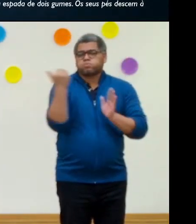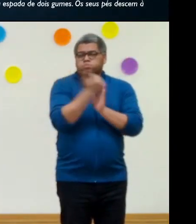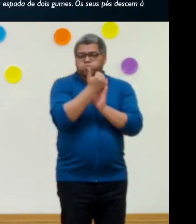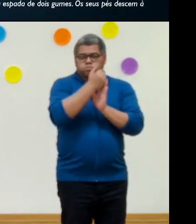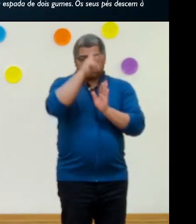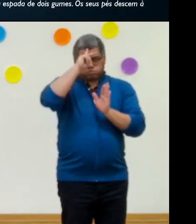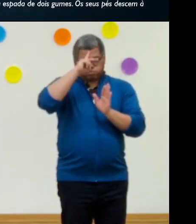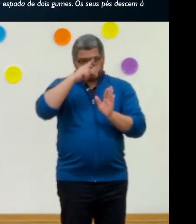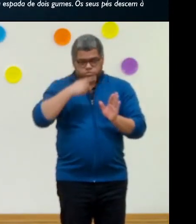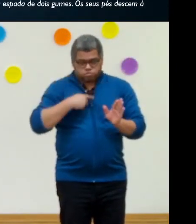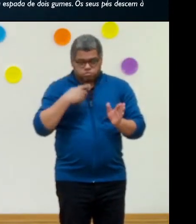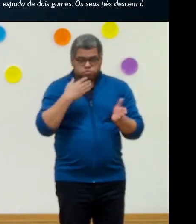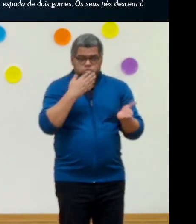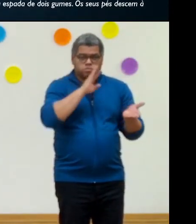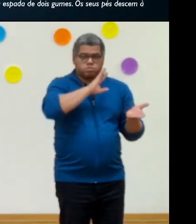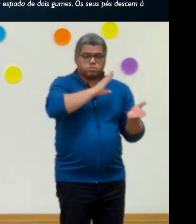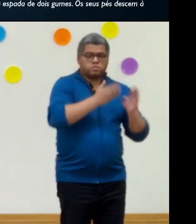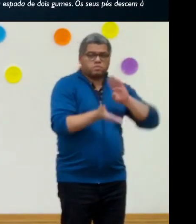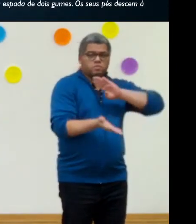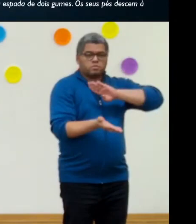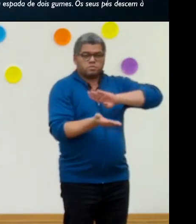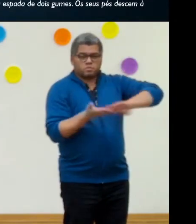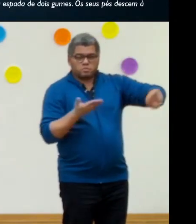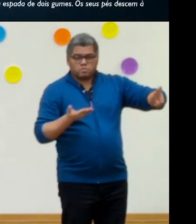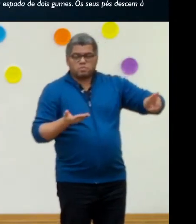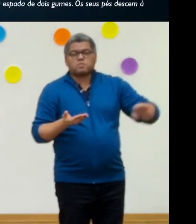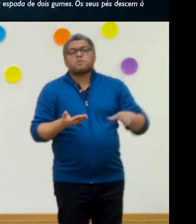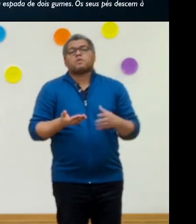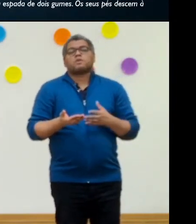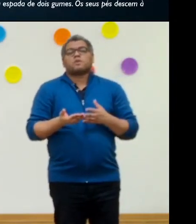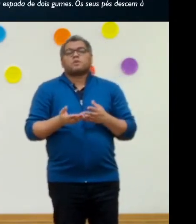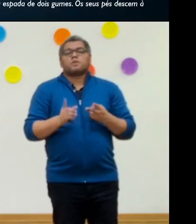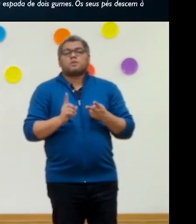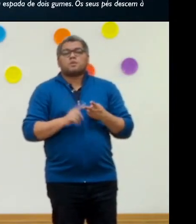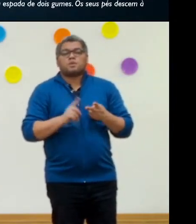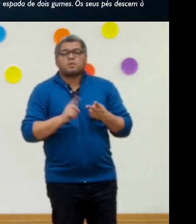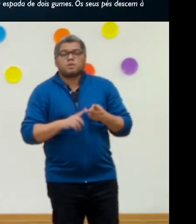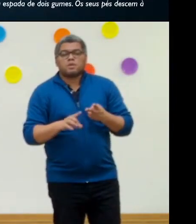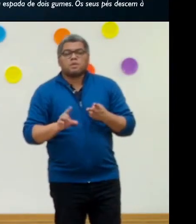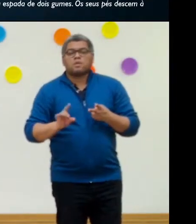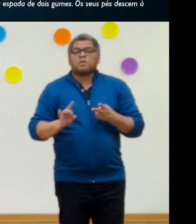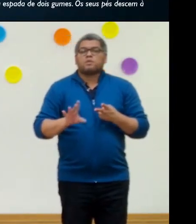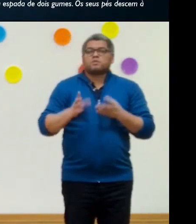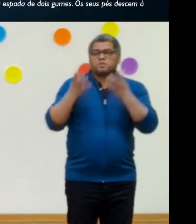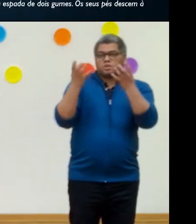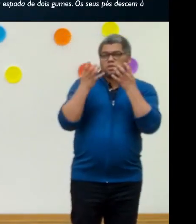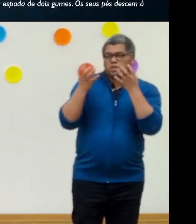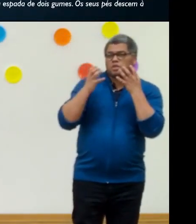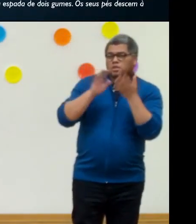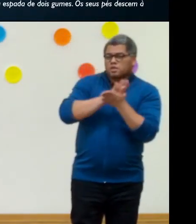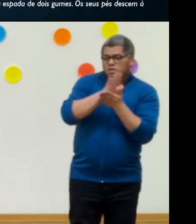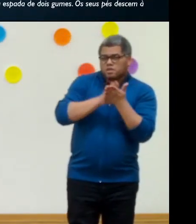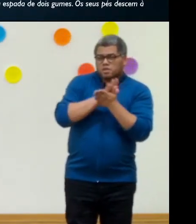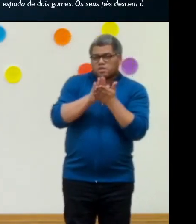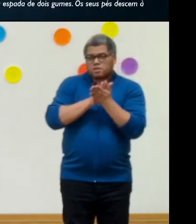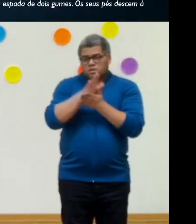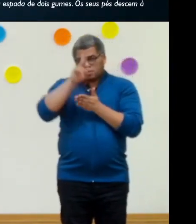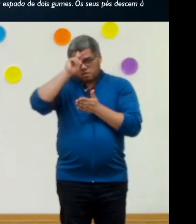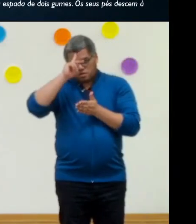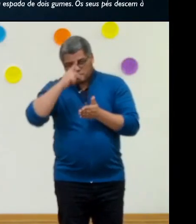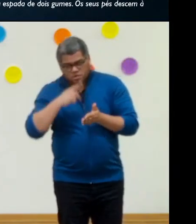Isso vale para as mulheres, a que adultera com o homem, tá? Só mesmo quem quer arruinar-se é que pratica tal